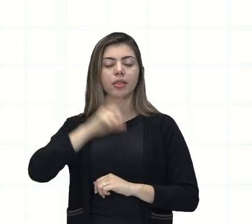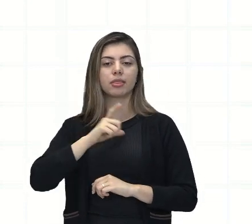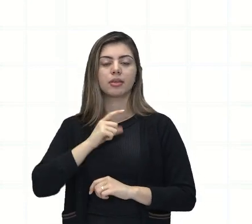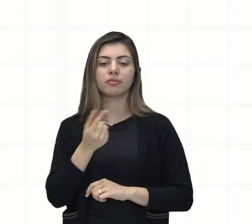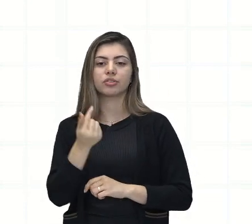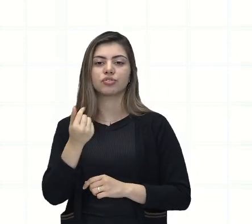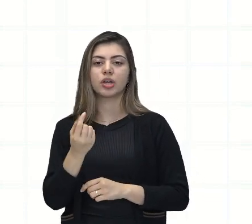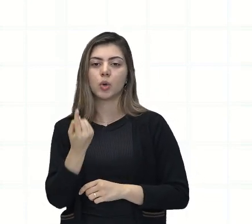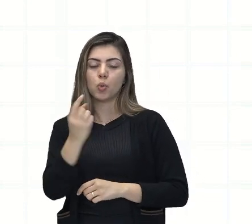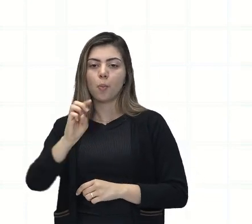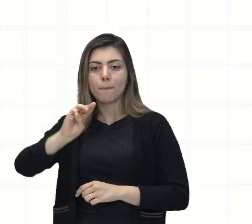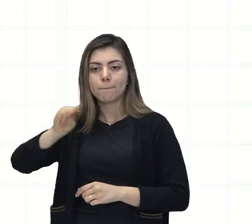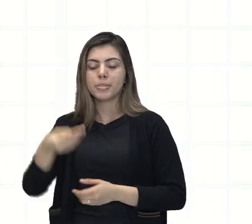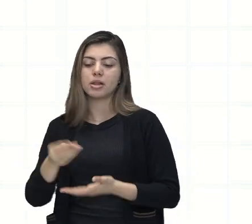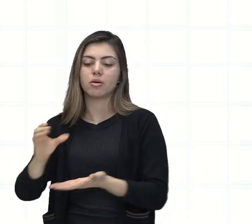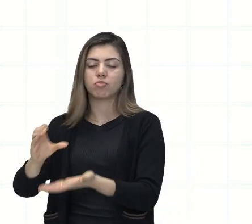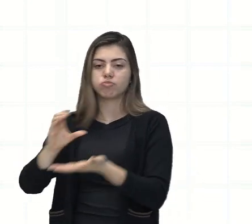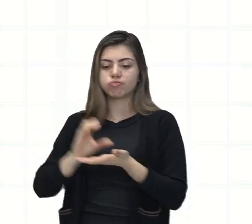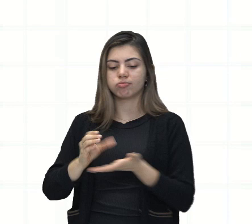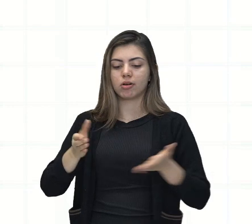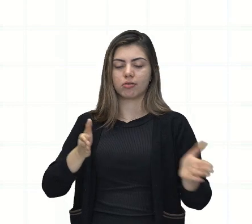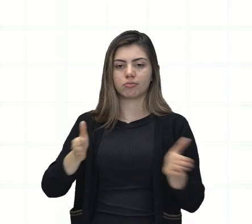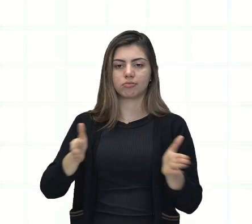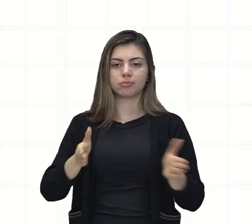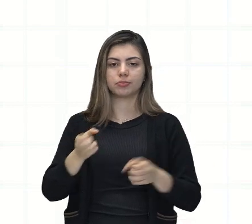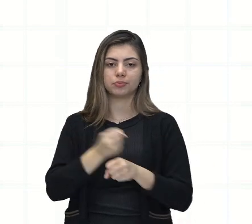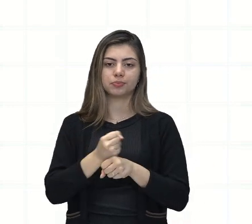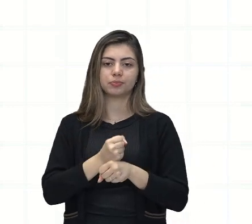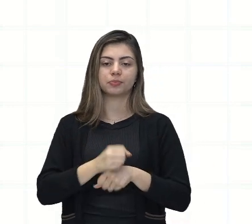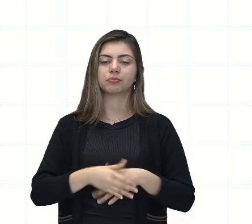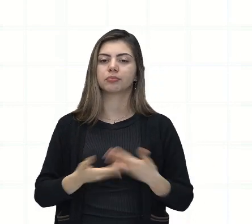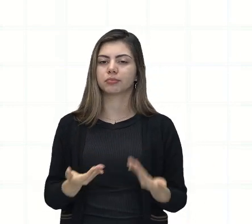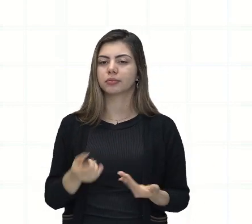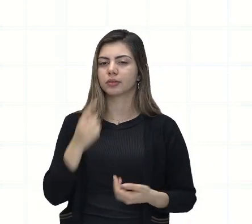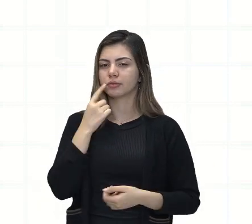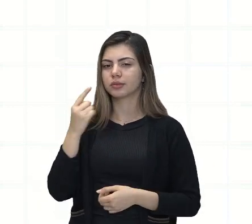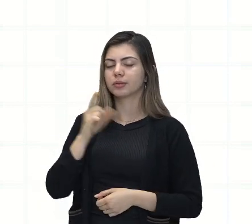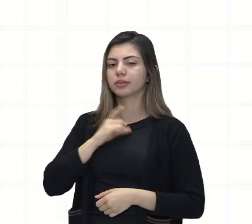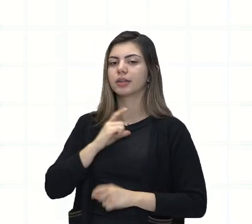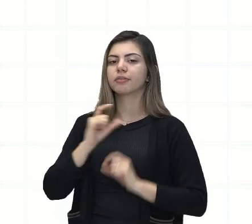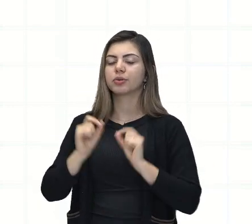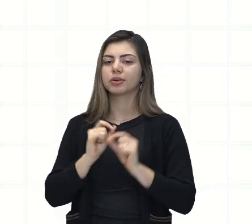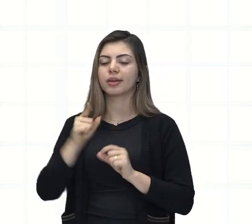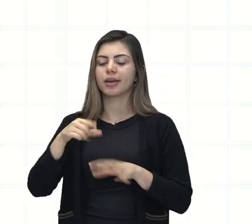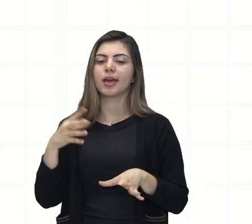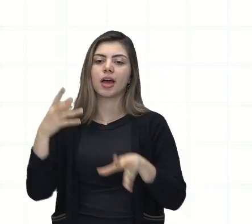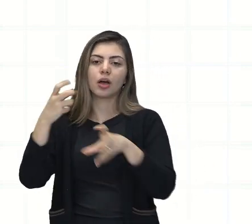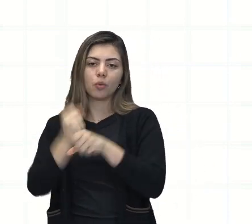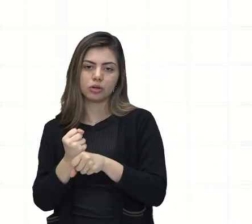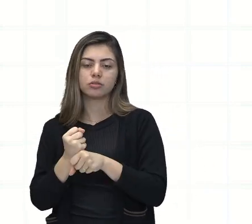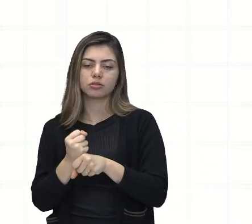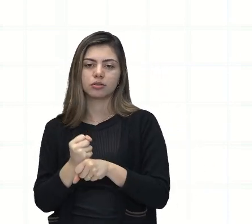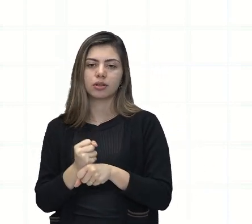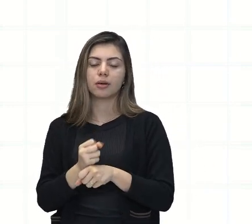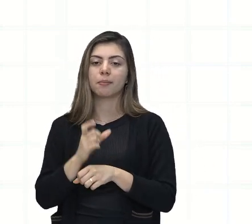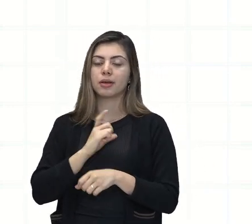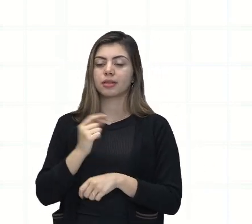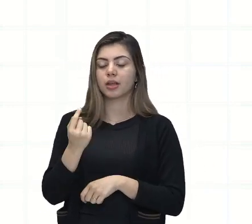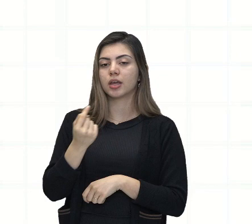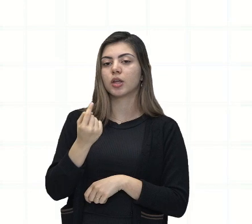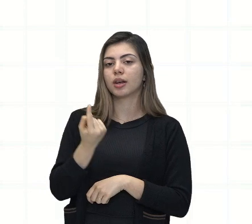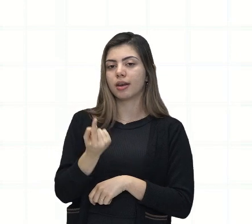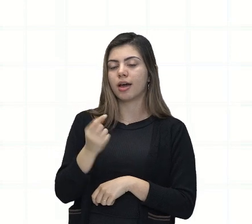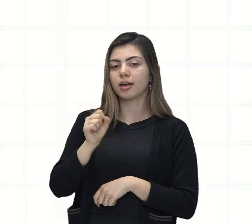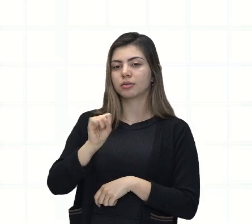milhão este ano. Então, nós temos aqui uma forma de quantidade de coletivo, mas aí no singular. E